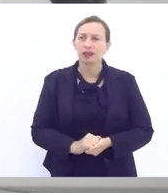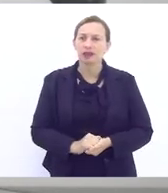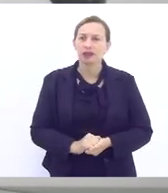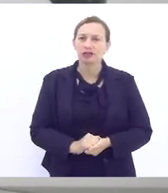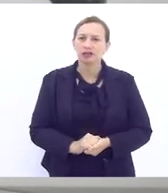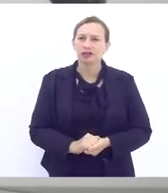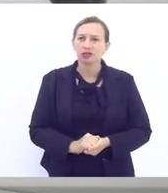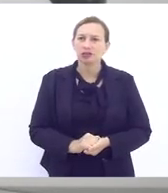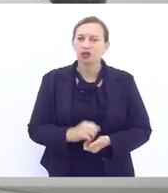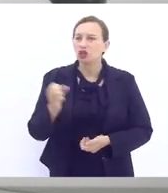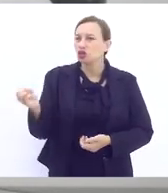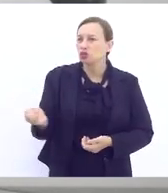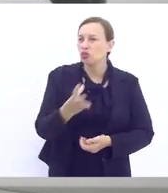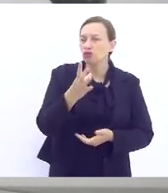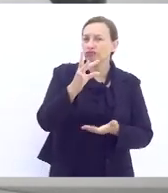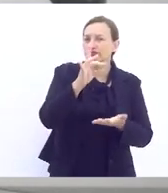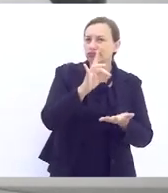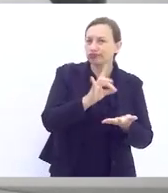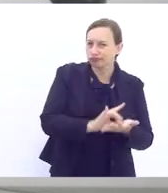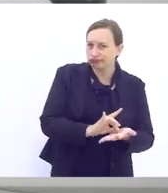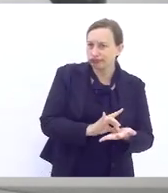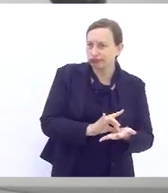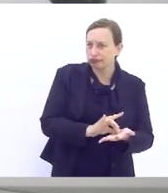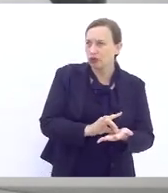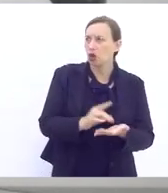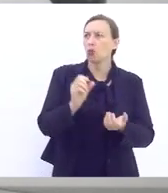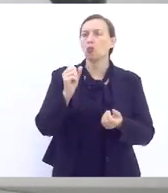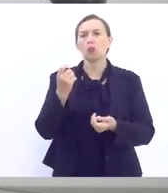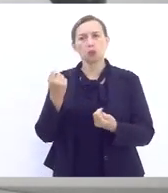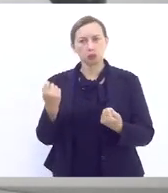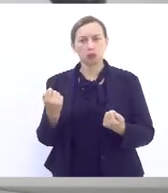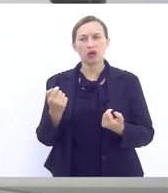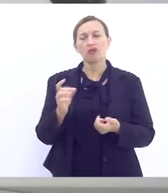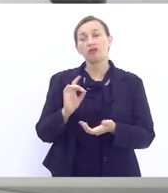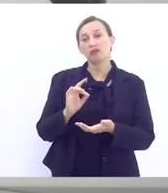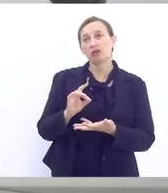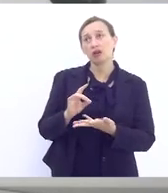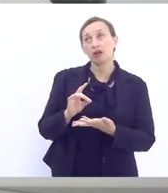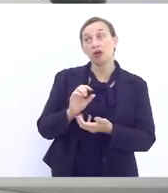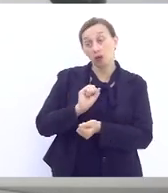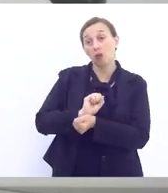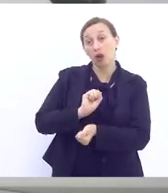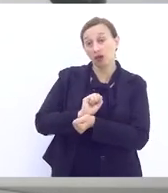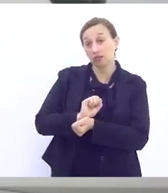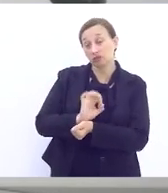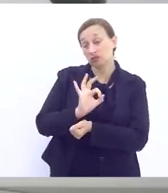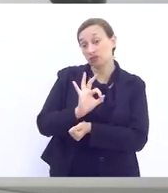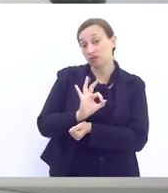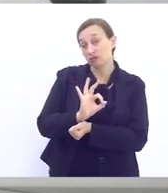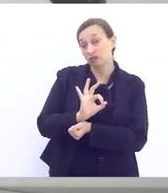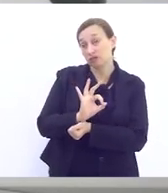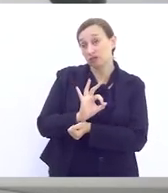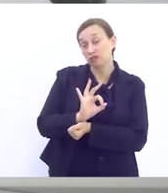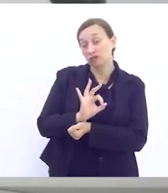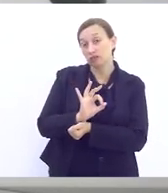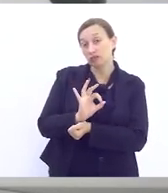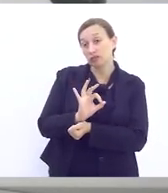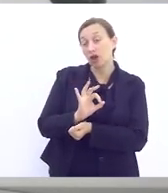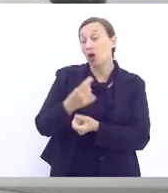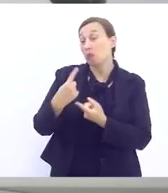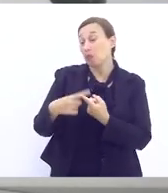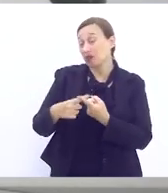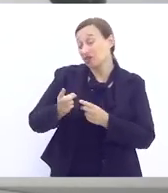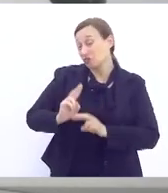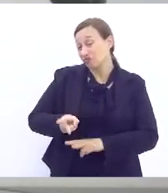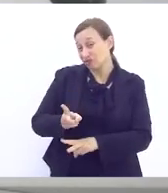nova realidade eu espero que seja uma nova realidade porque se continuar